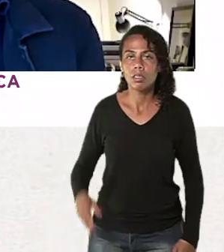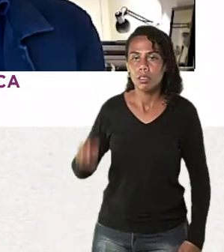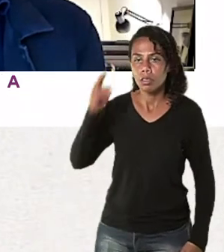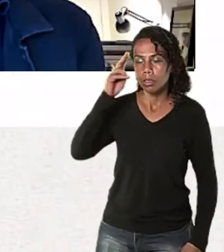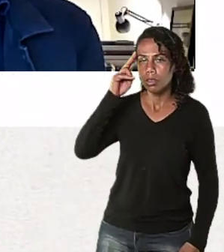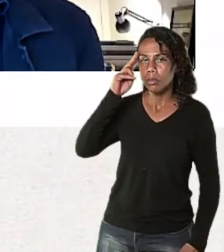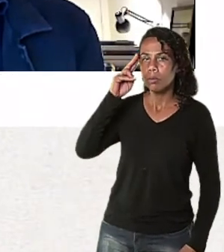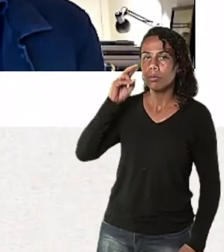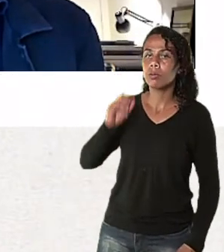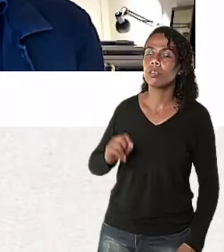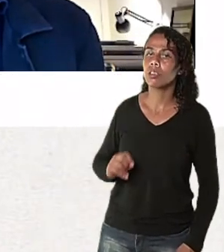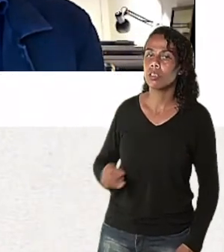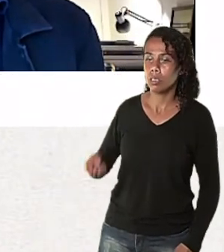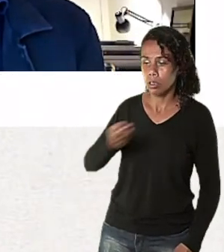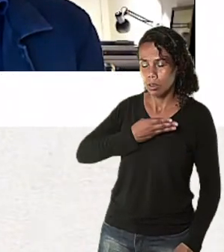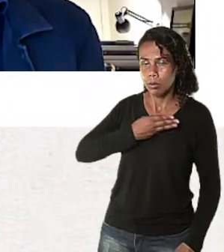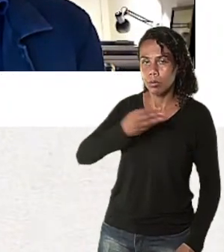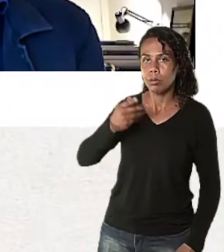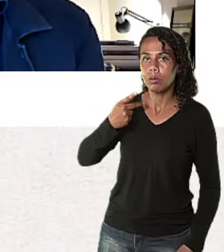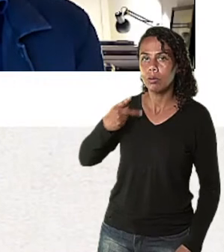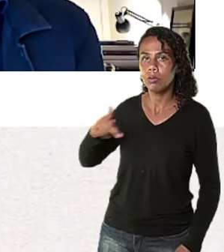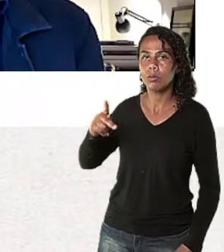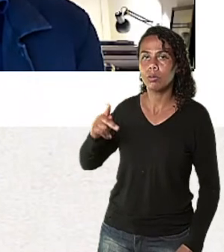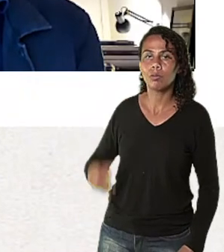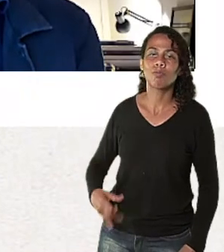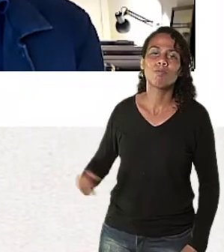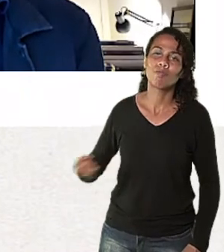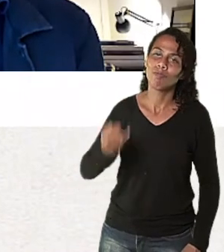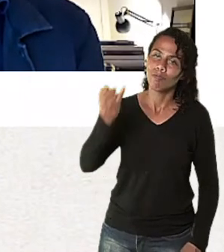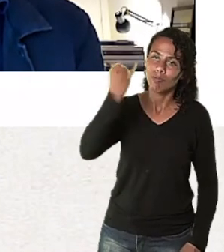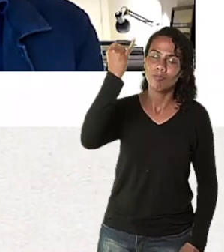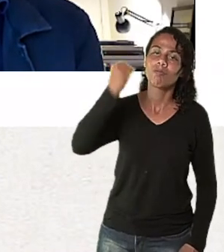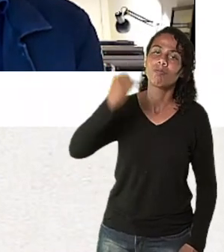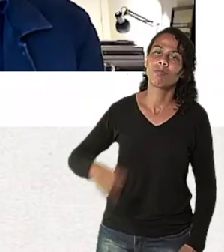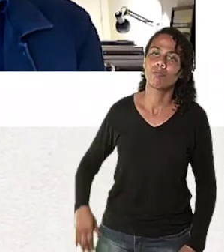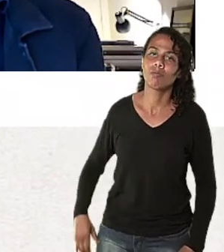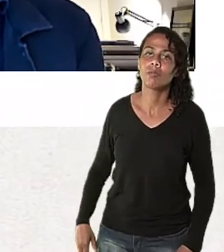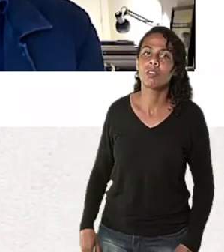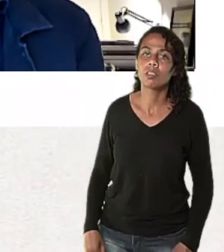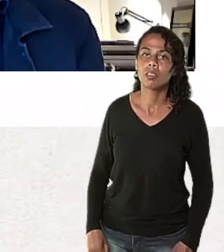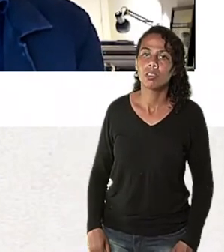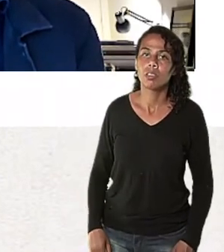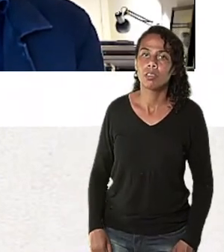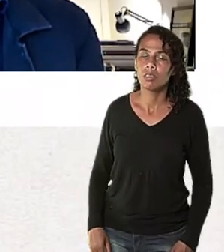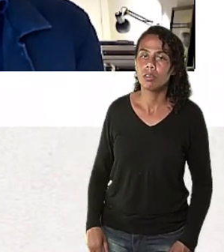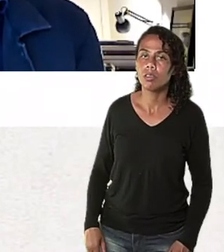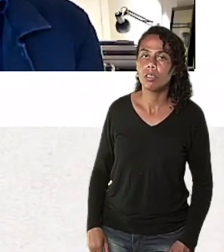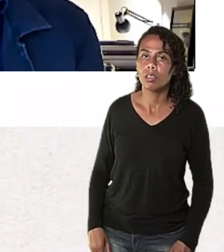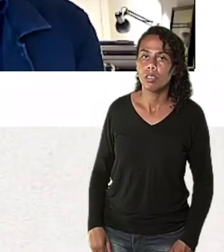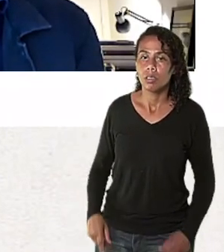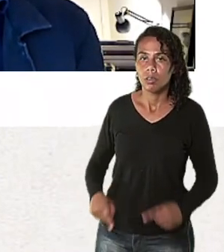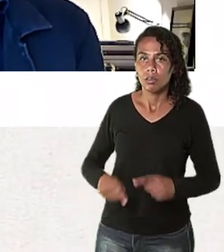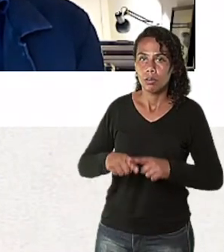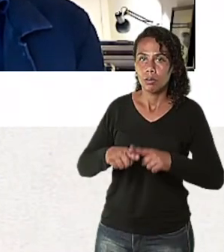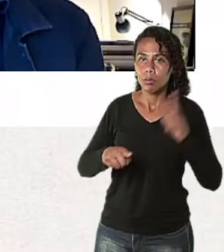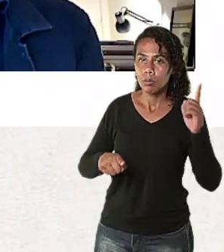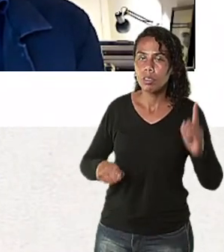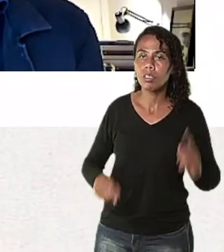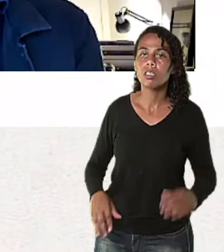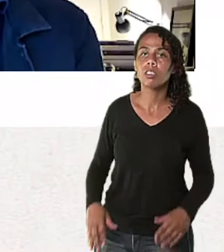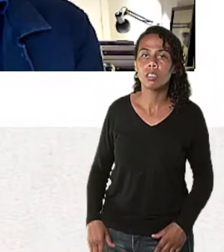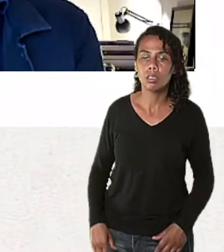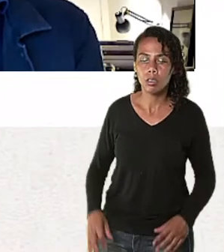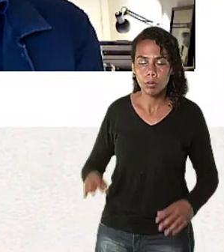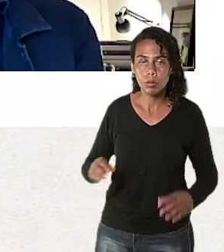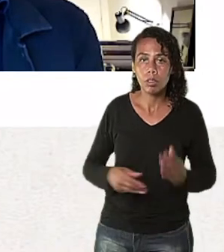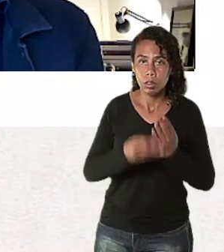Que coisa maravilhosa. Muito bom. Rodrigo Lacerda. Né? A primeira coisa que ele faz É chutar, tirar esses livros do catálogo da editora.